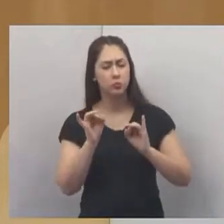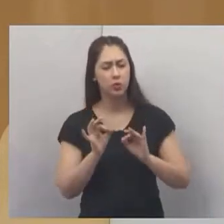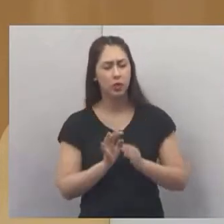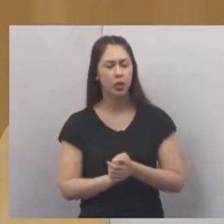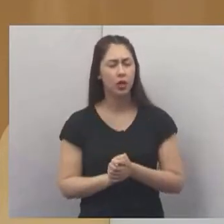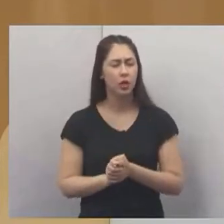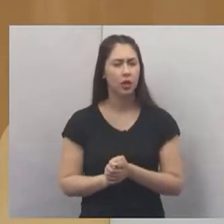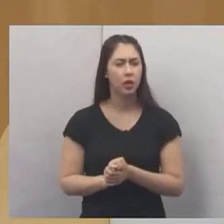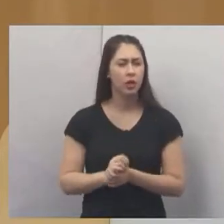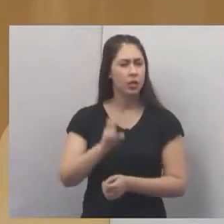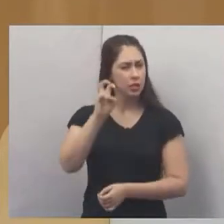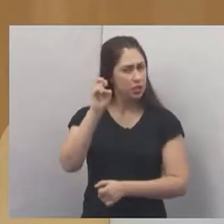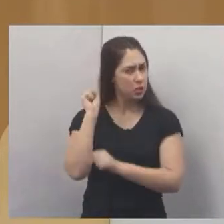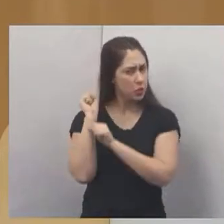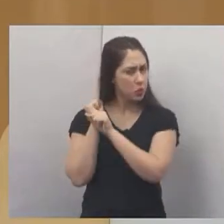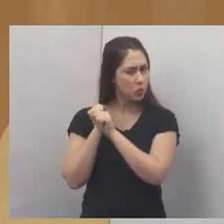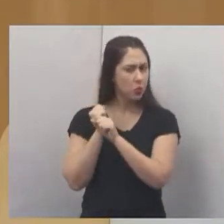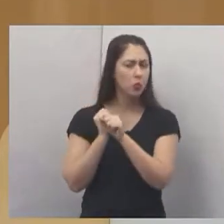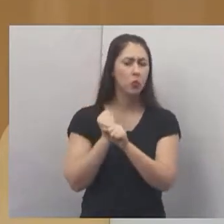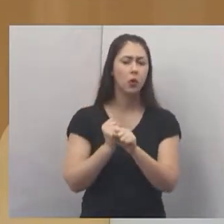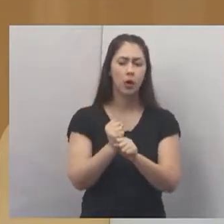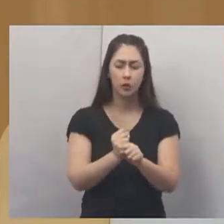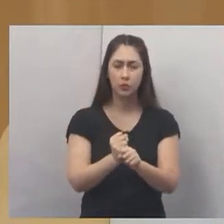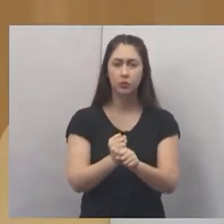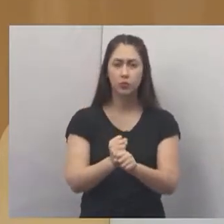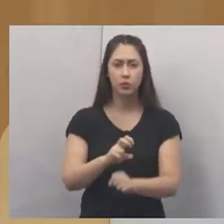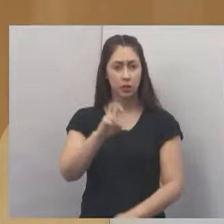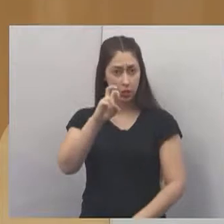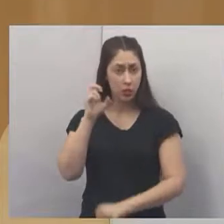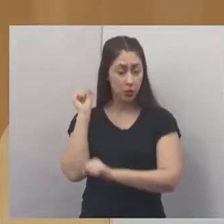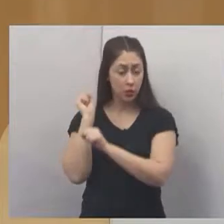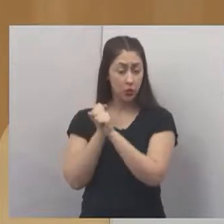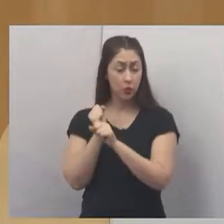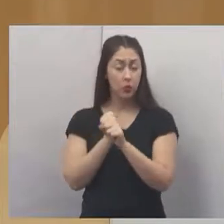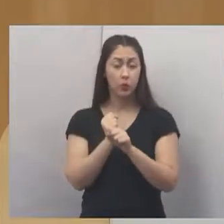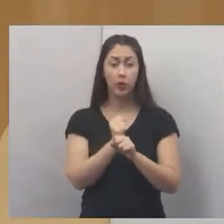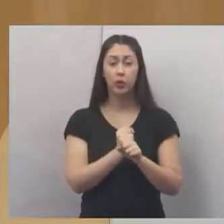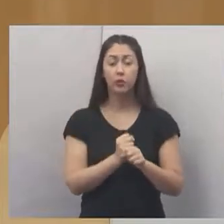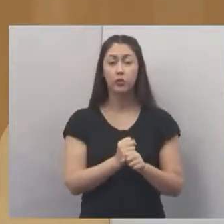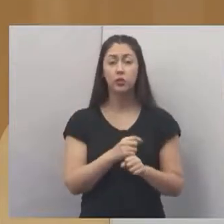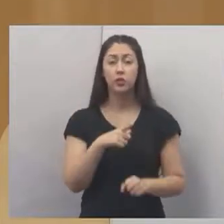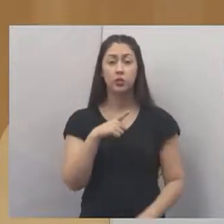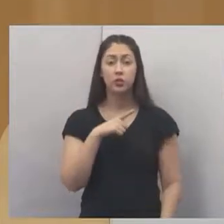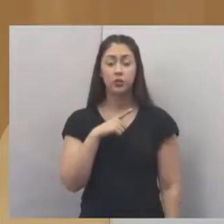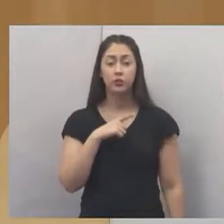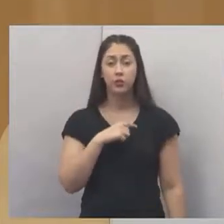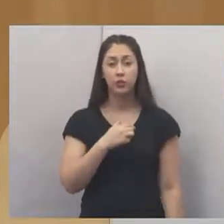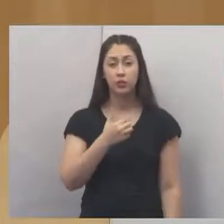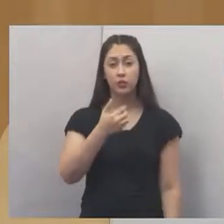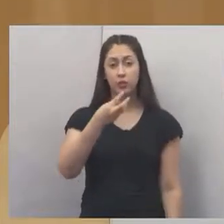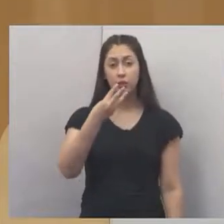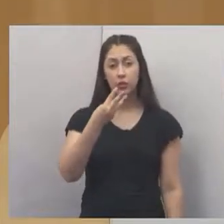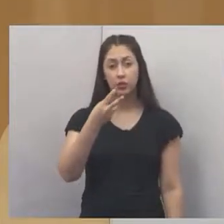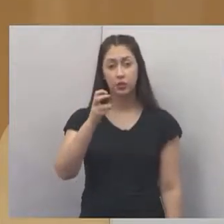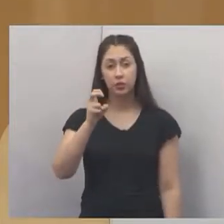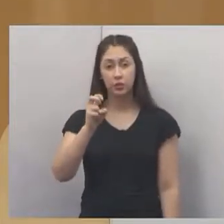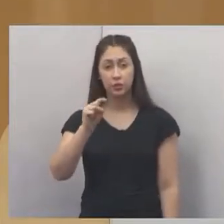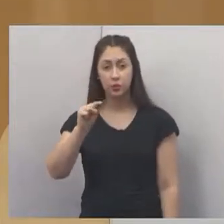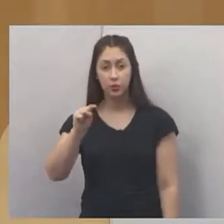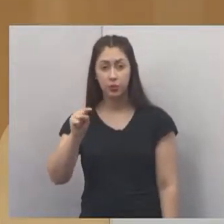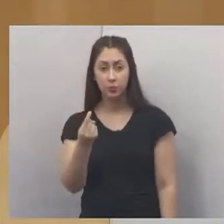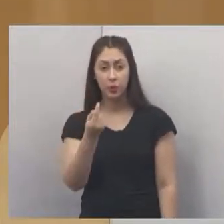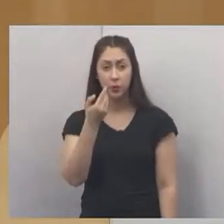últimos 5 anos que se passaram, foram 35 mil crianças